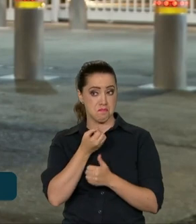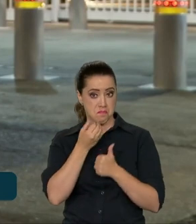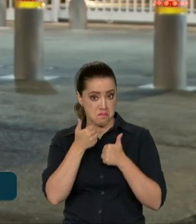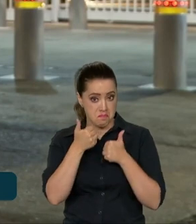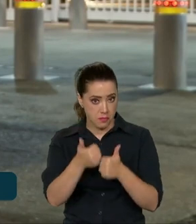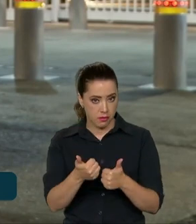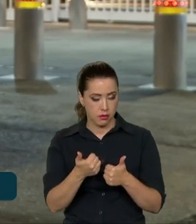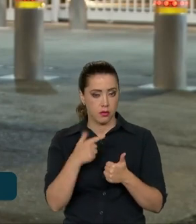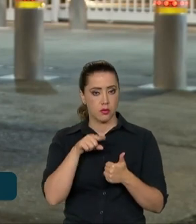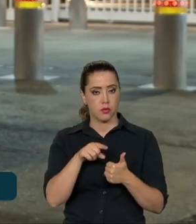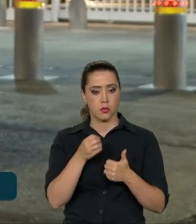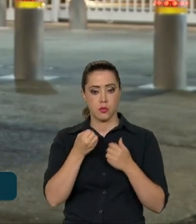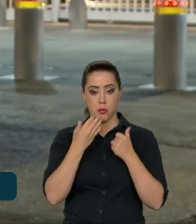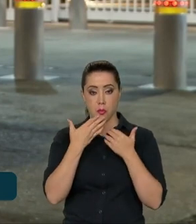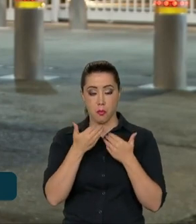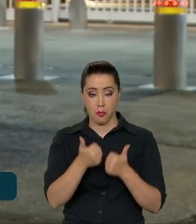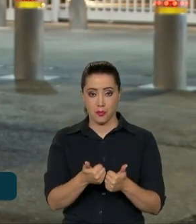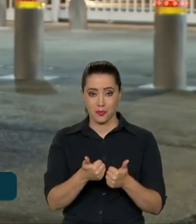aí